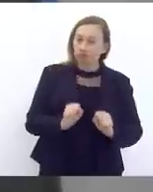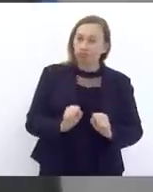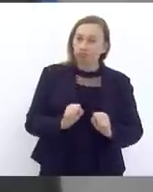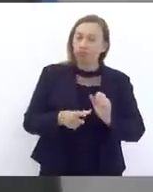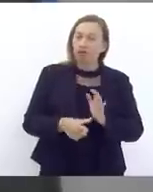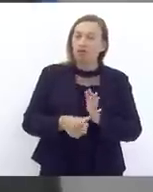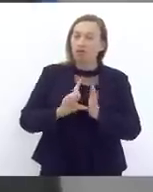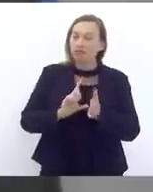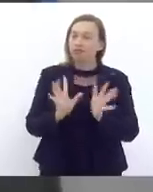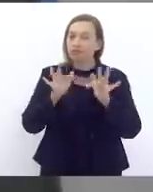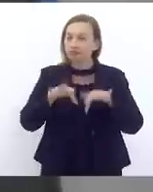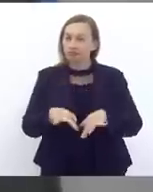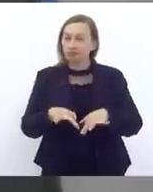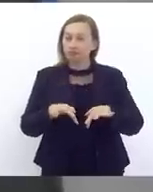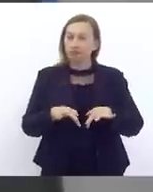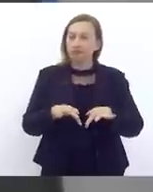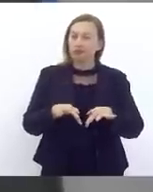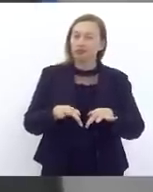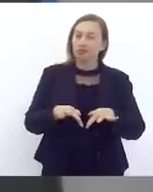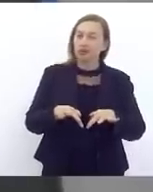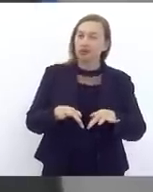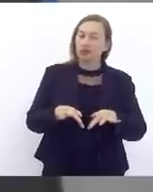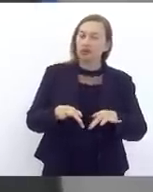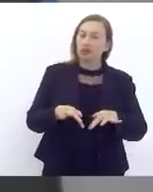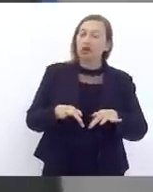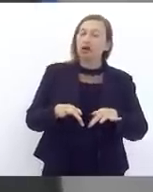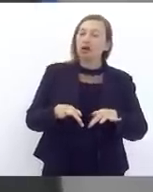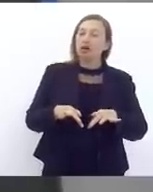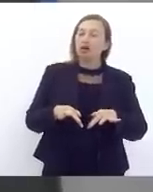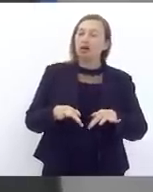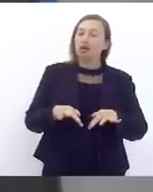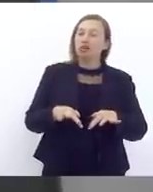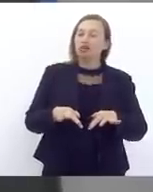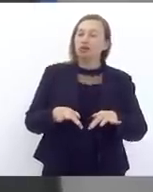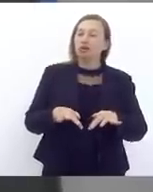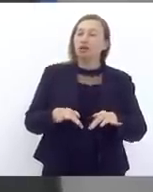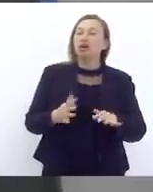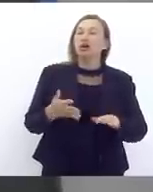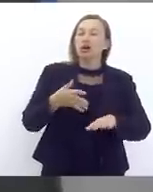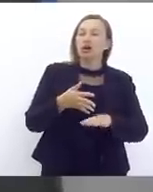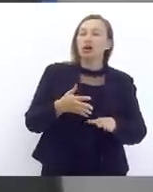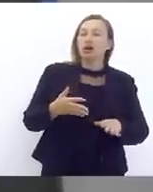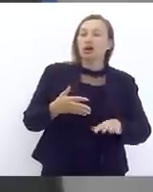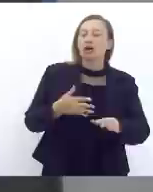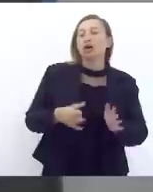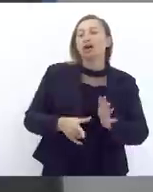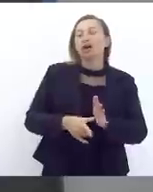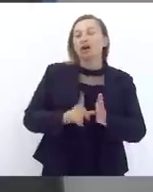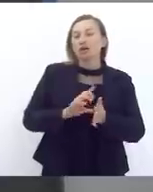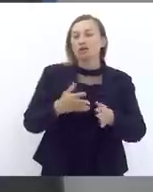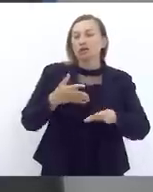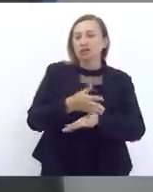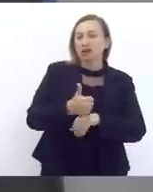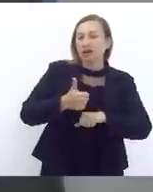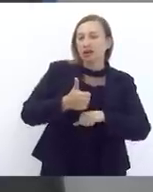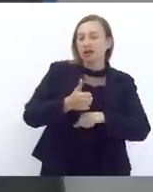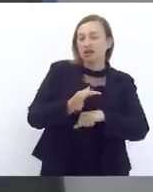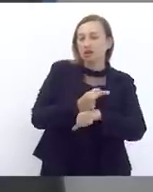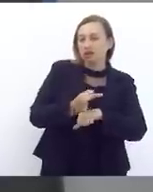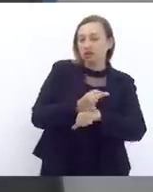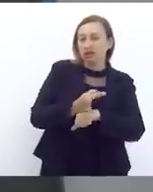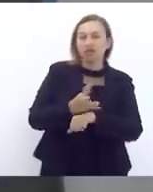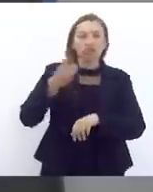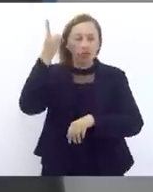antes do término desse semestre que entraremos em recesso promover na comissão de servidores públicos uma reunião né